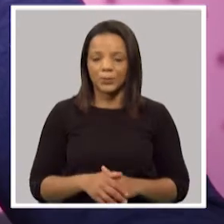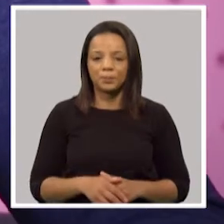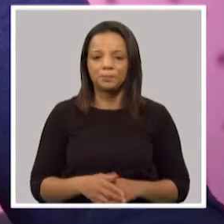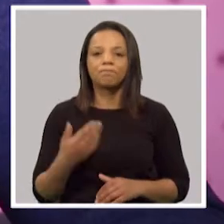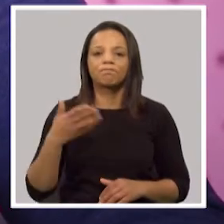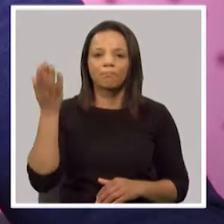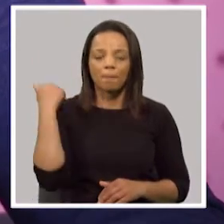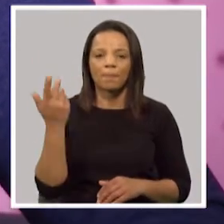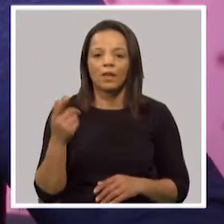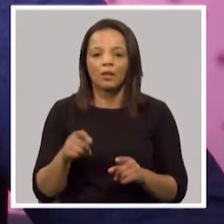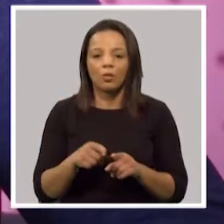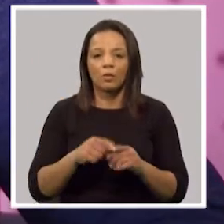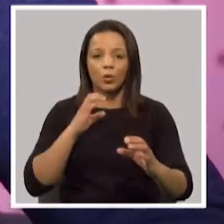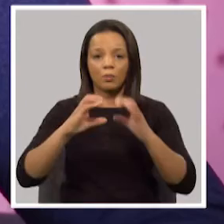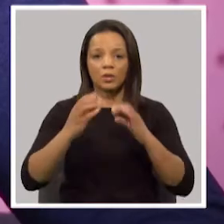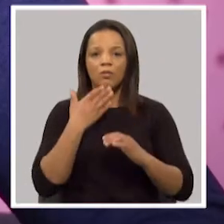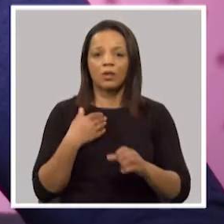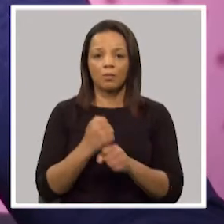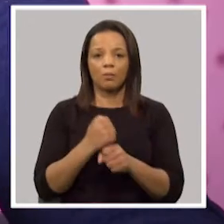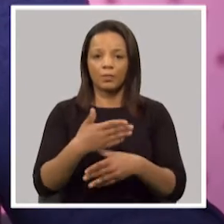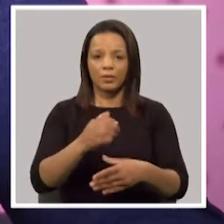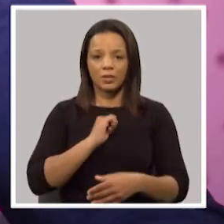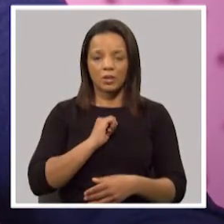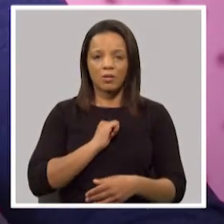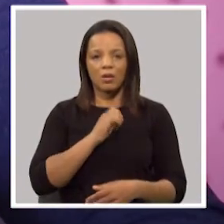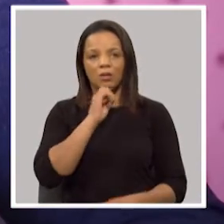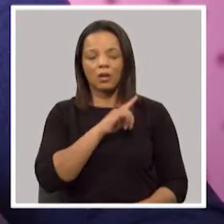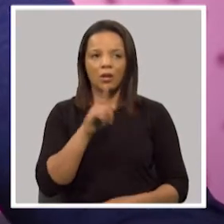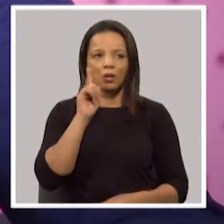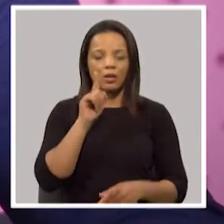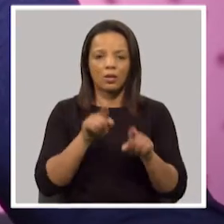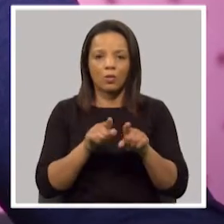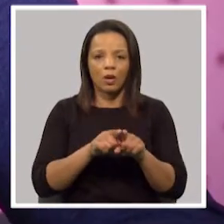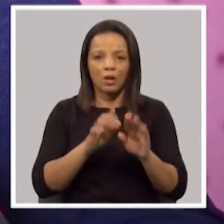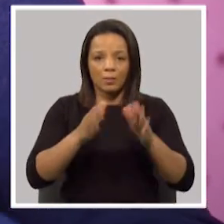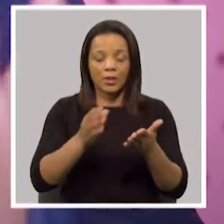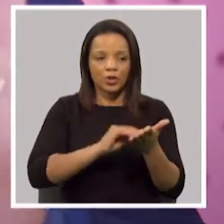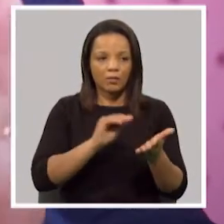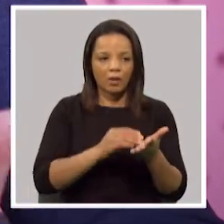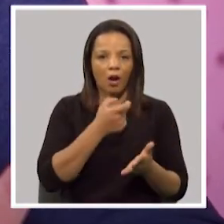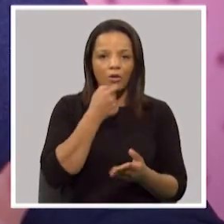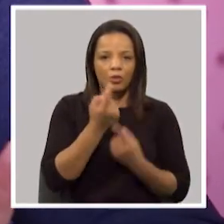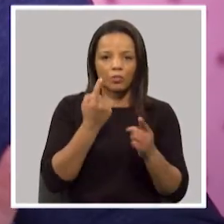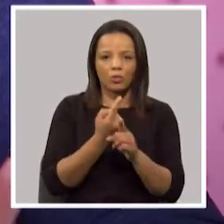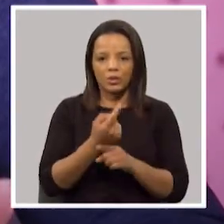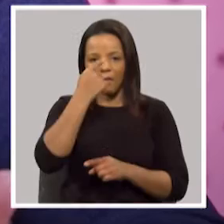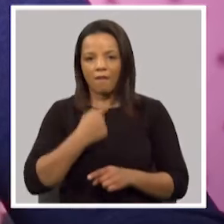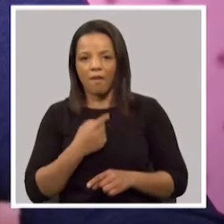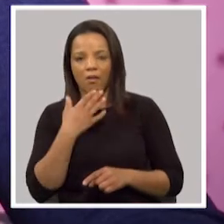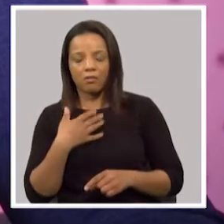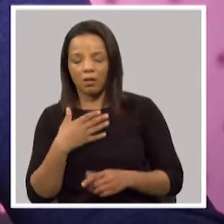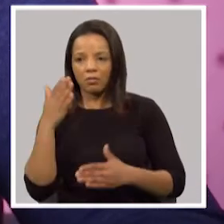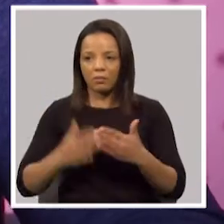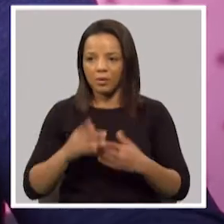na altura, quando estamos a fazer da comunicação a nossa profissão, temos este mito de tem que estar escrito, porque senão algo vai falhar